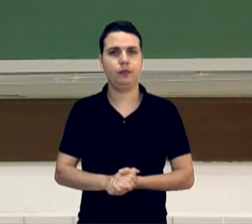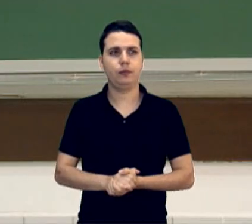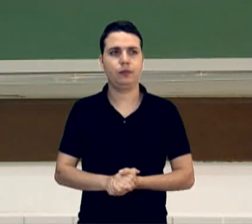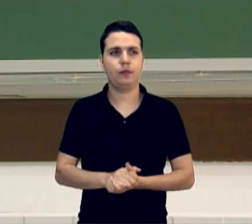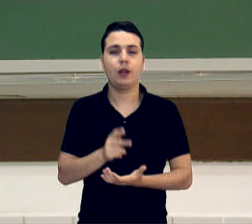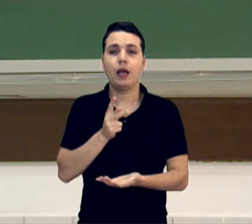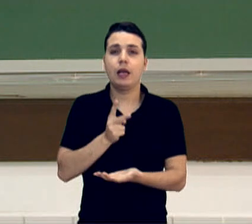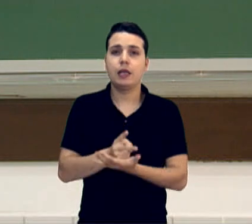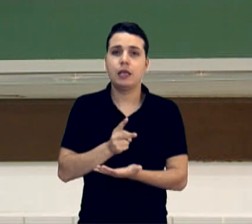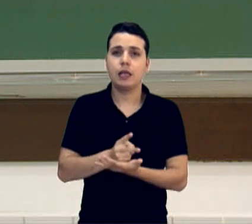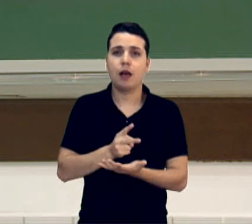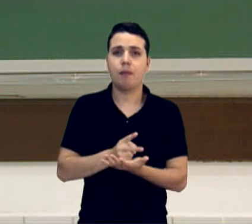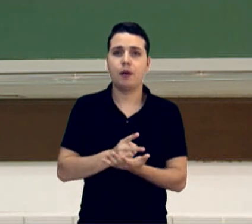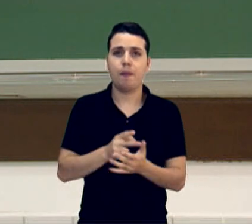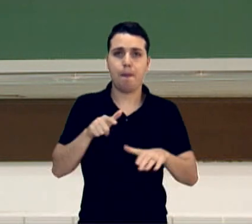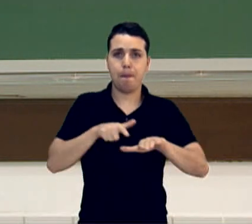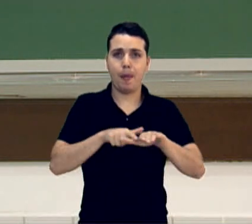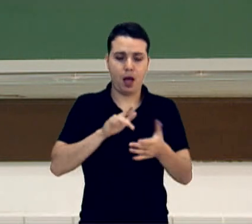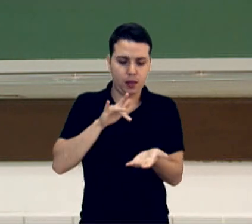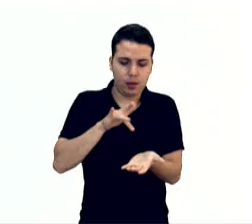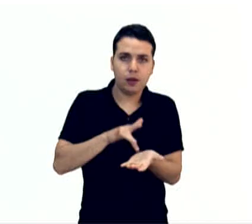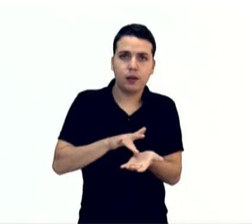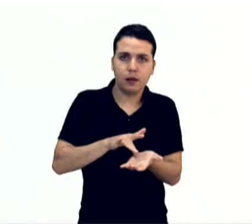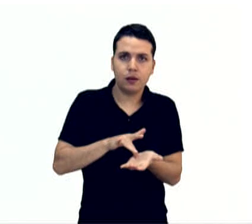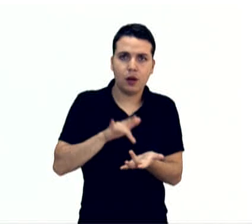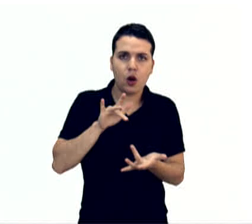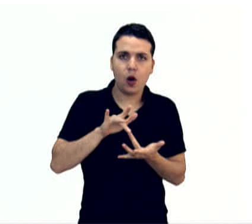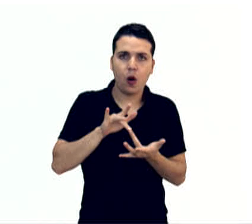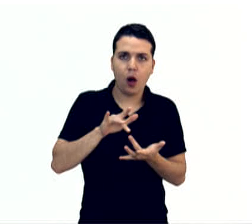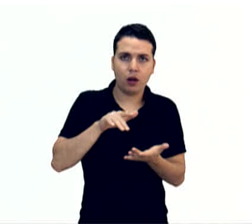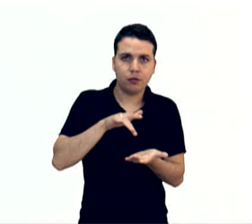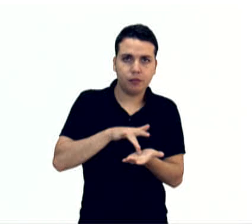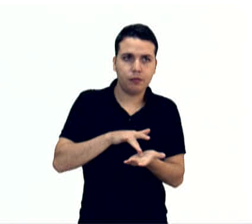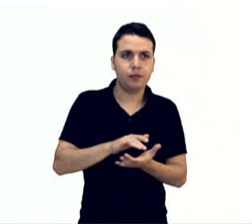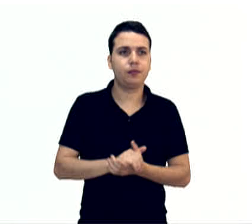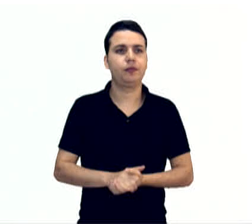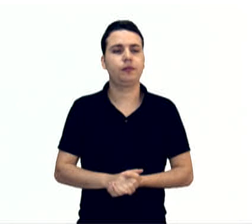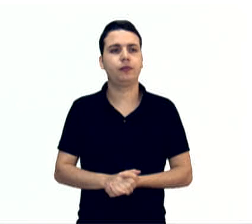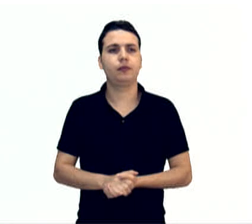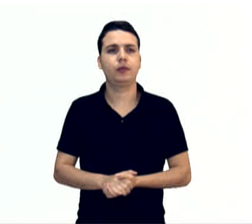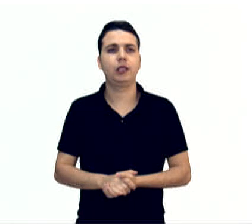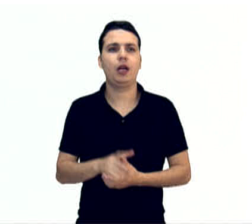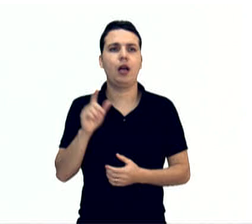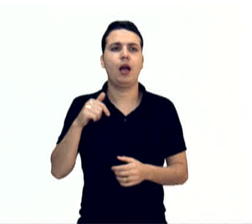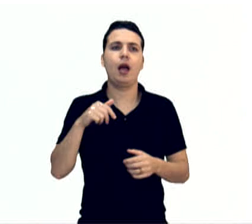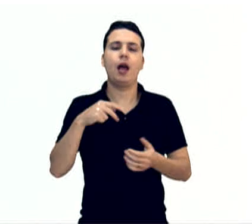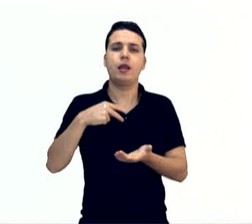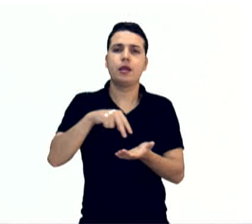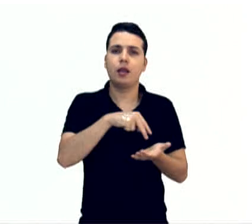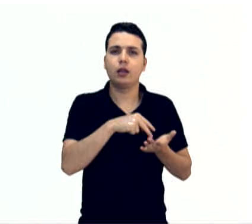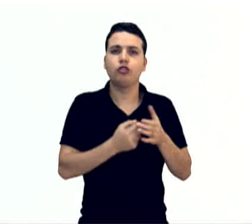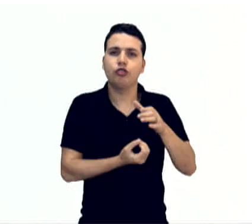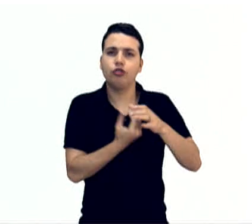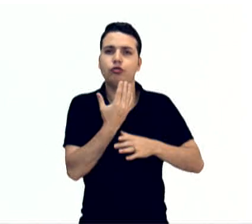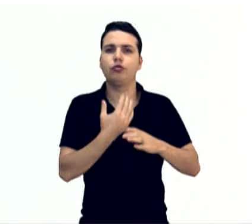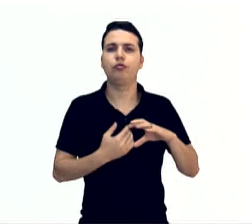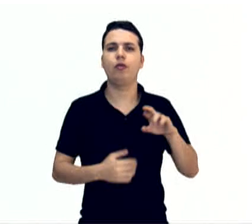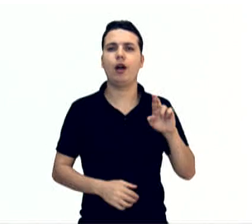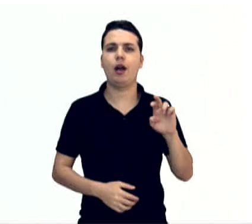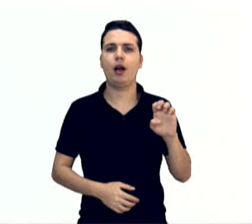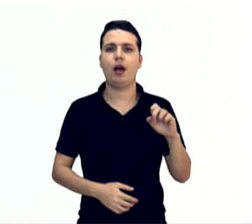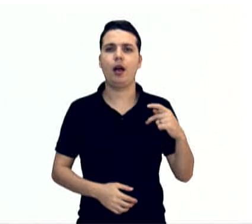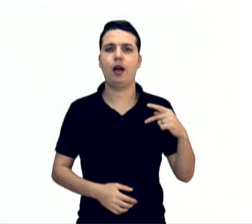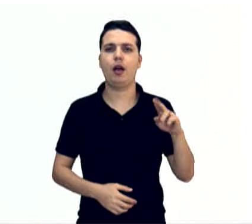o pé em contato com o chão. Essa é uma dança que surgiu na República Dominicana também, e